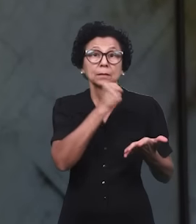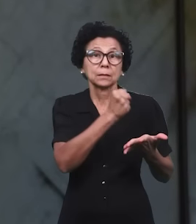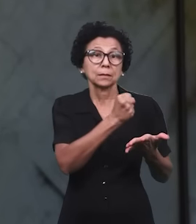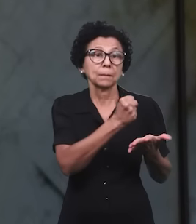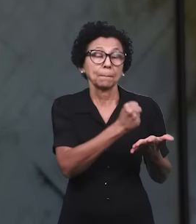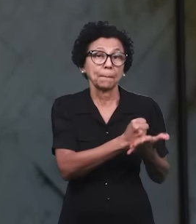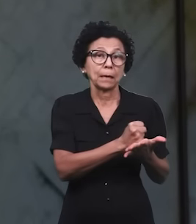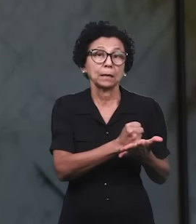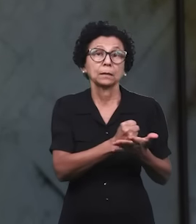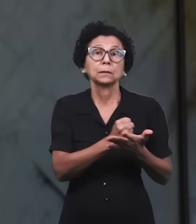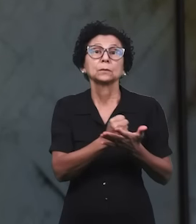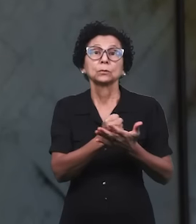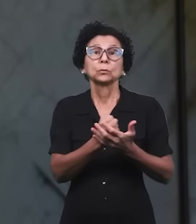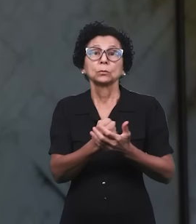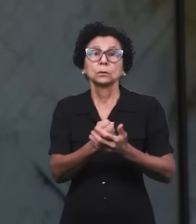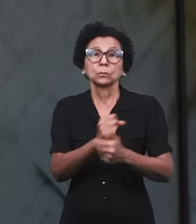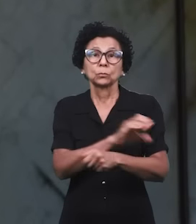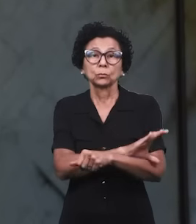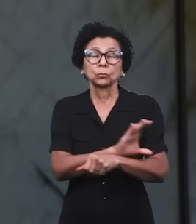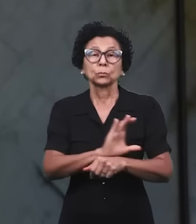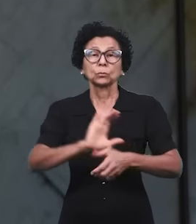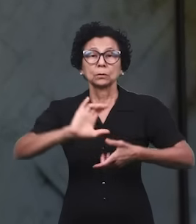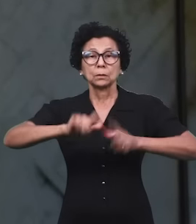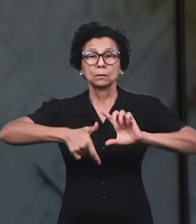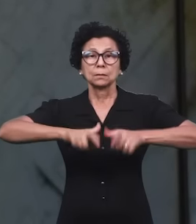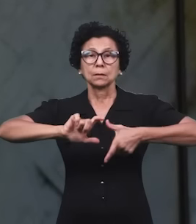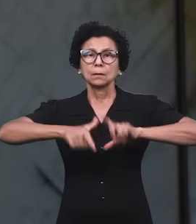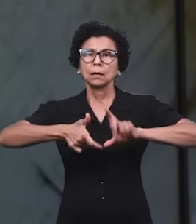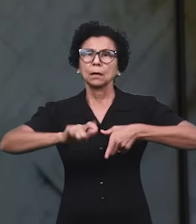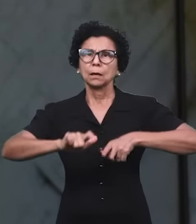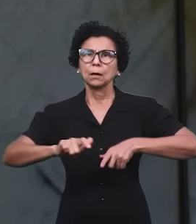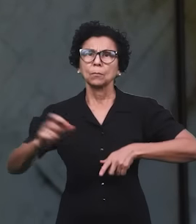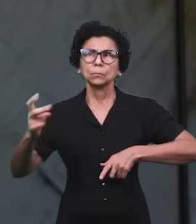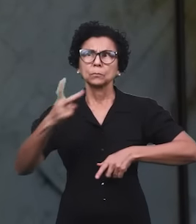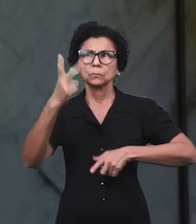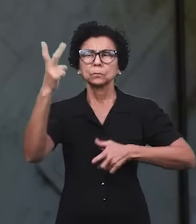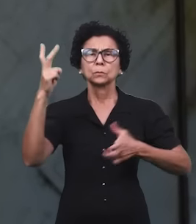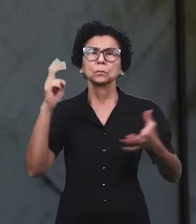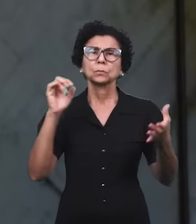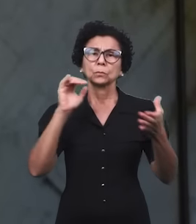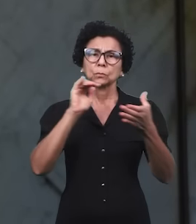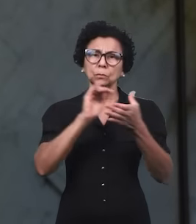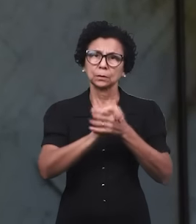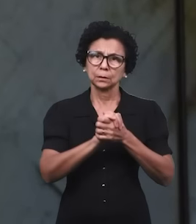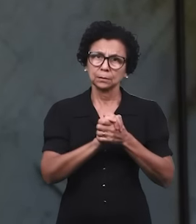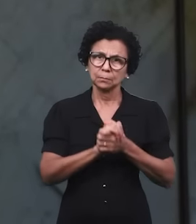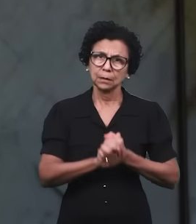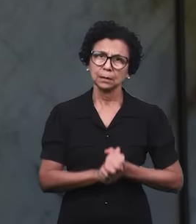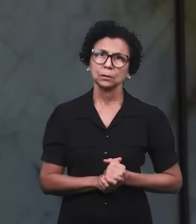Testamento, na cultura, não é, de Israel, e comumente